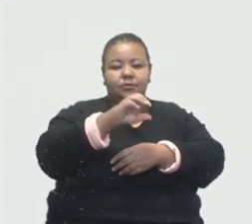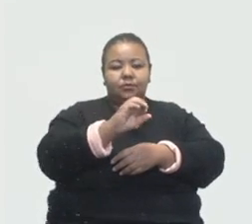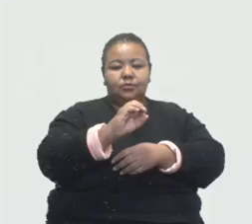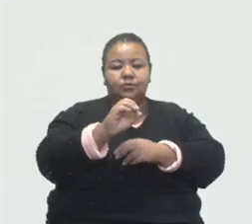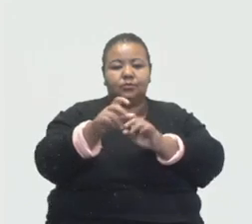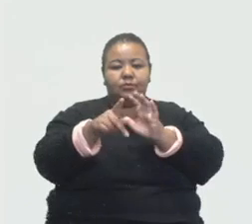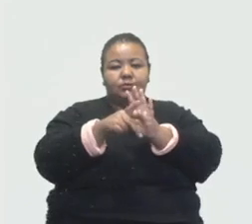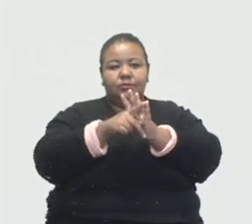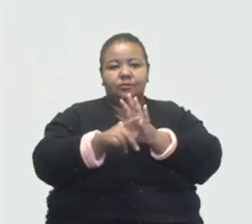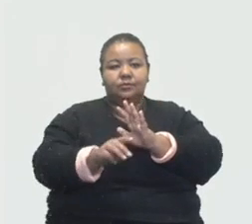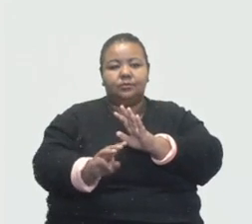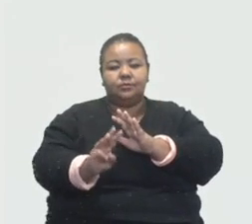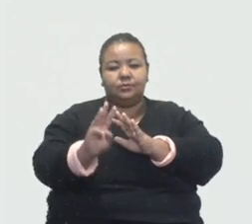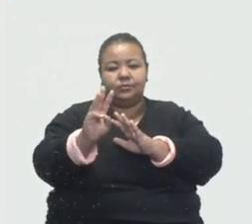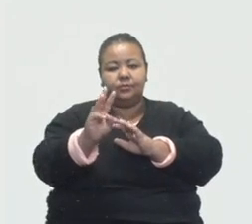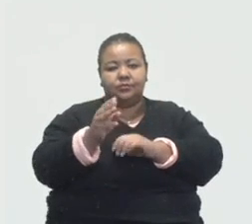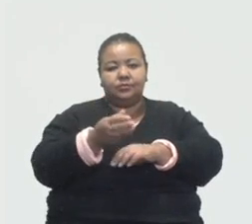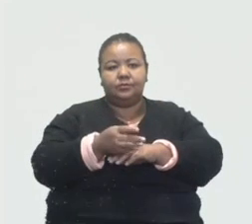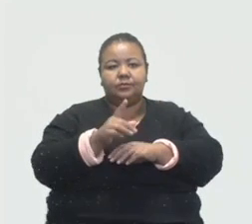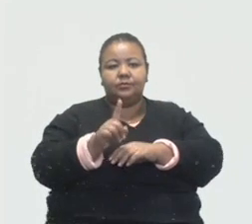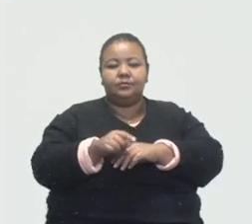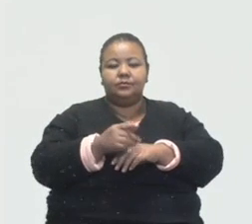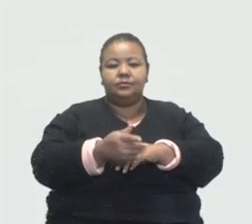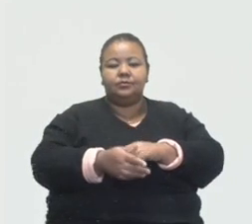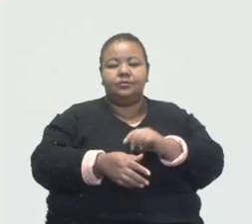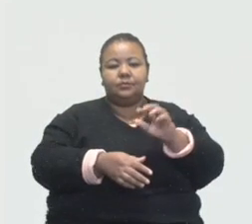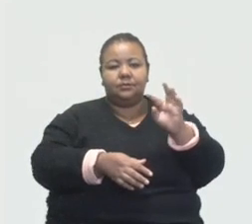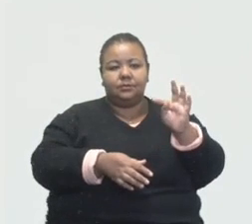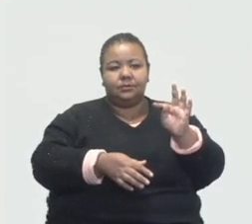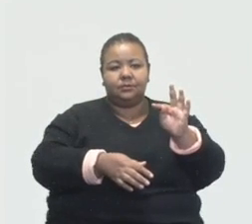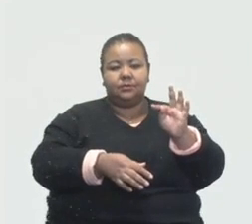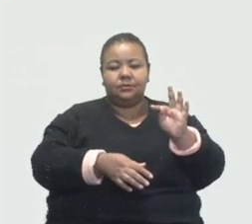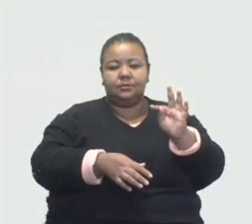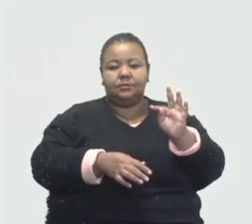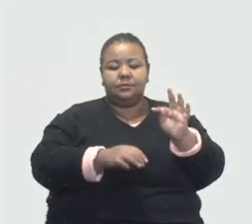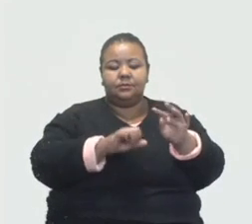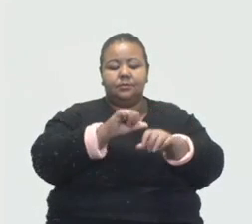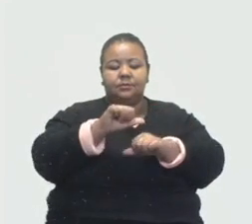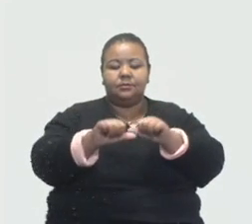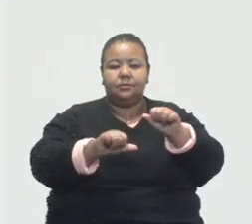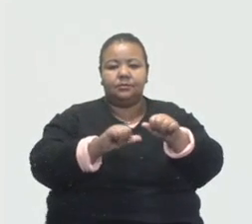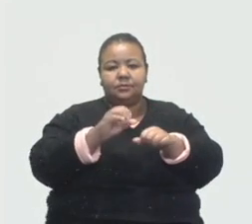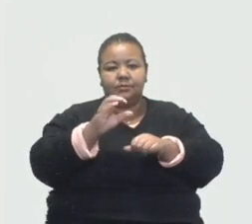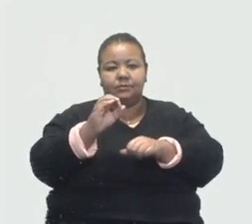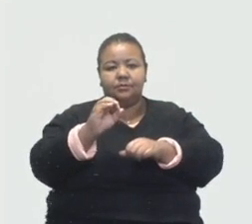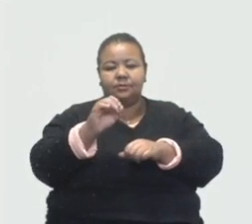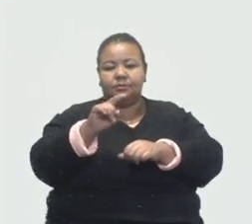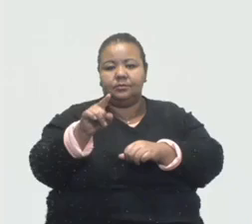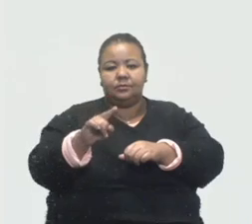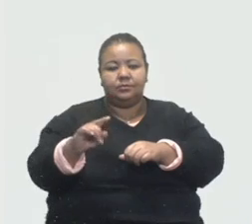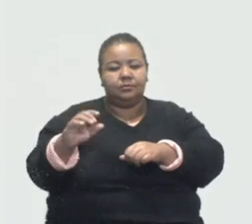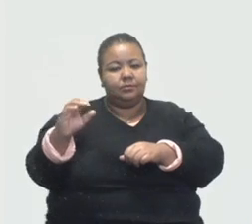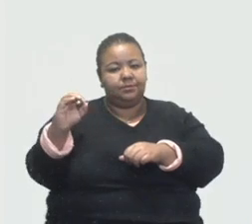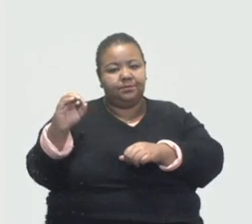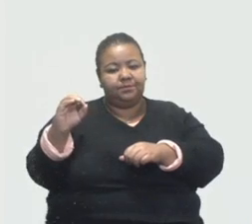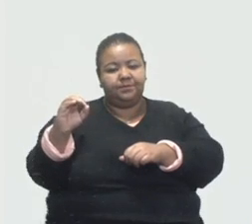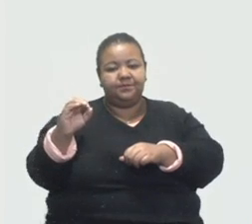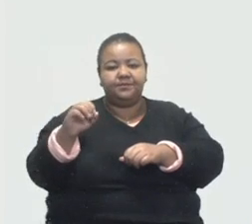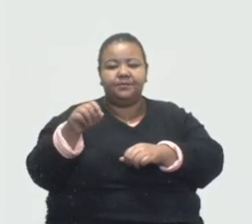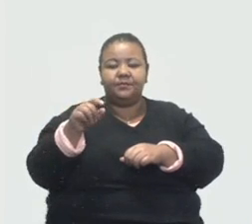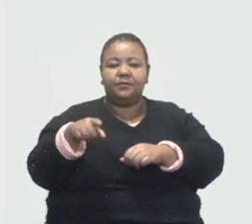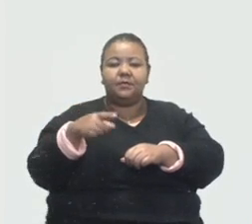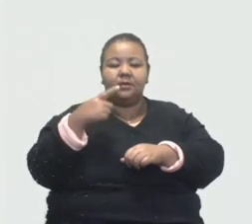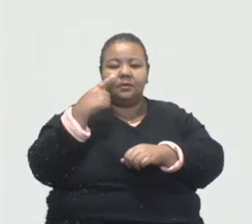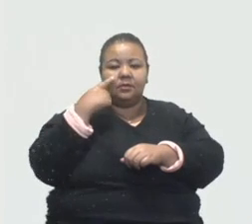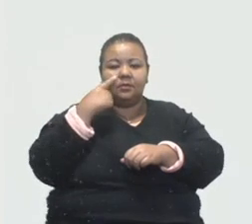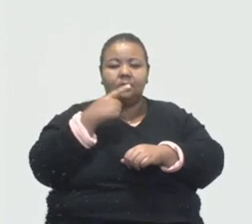ao meu espaço vetorial W. Isto é, nós temos aqui que a transformação do vetor nulo é igual ao vetor nulo. E se